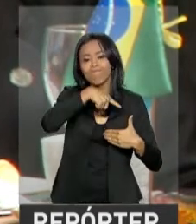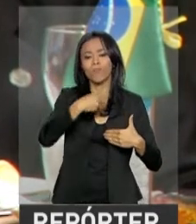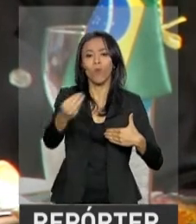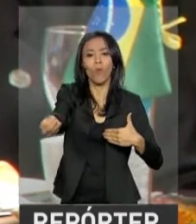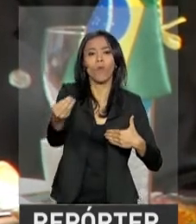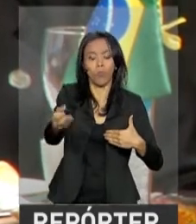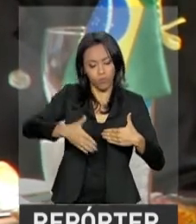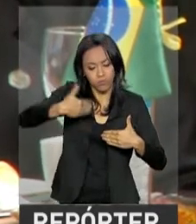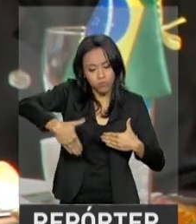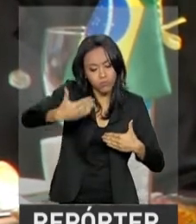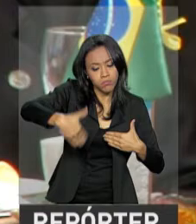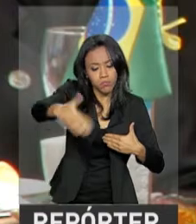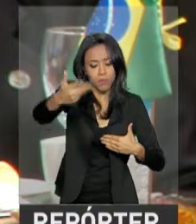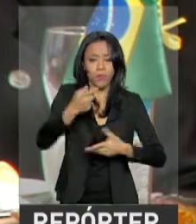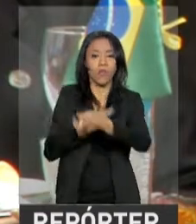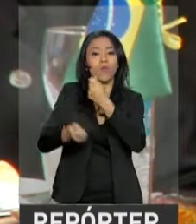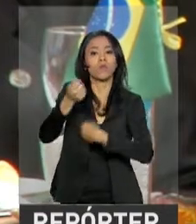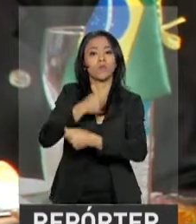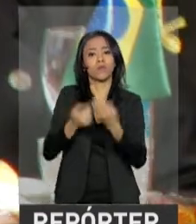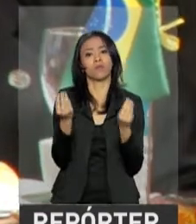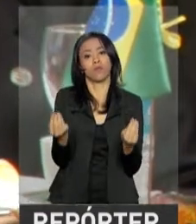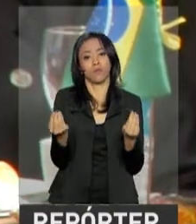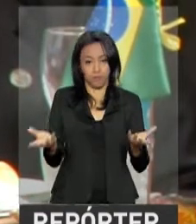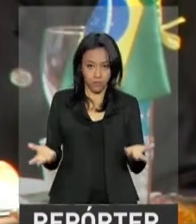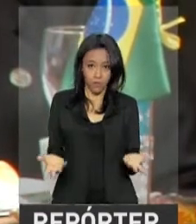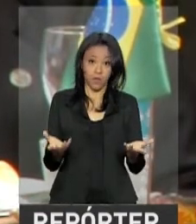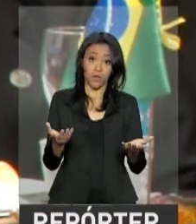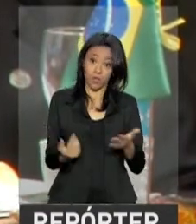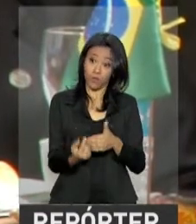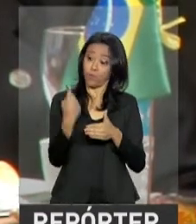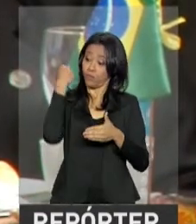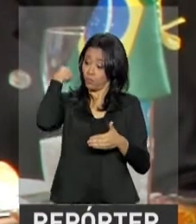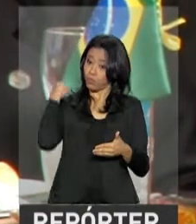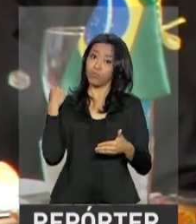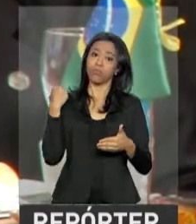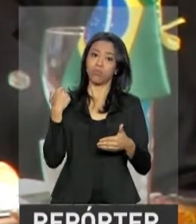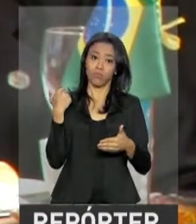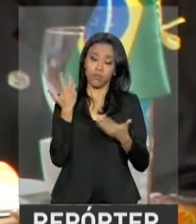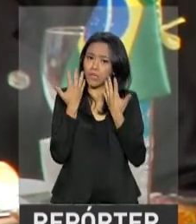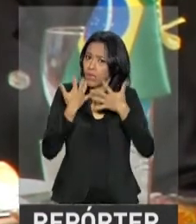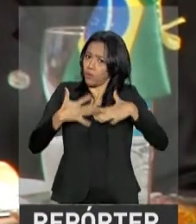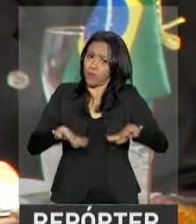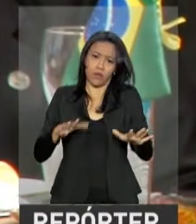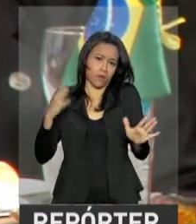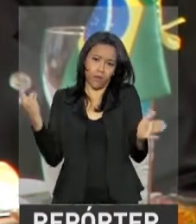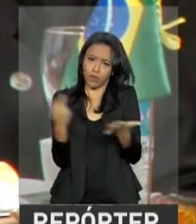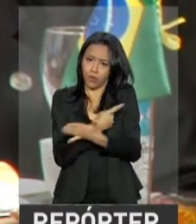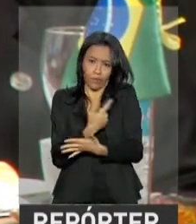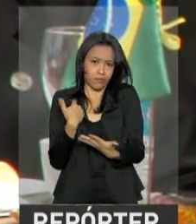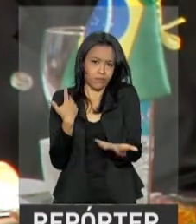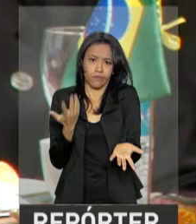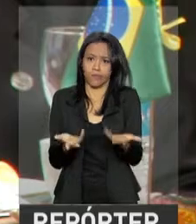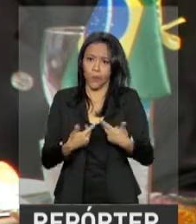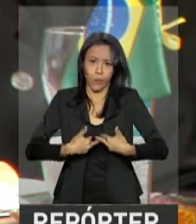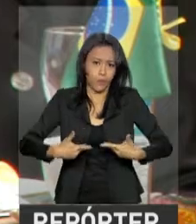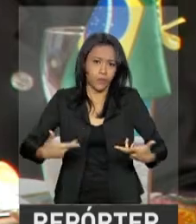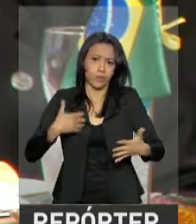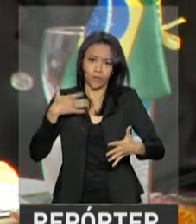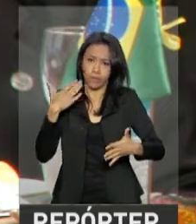caminho das negociações que nestes últimos tempos com todos os naturais embaraços vendido